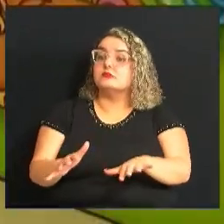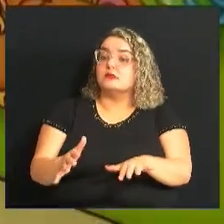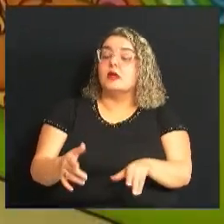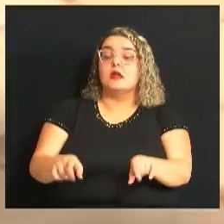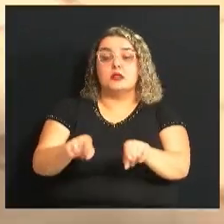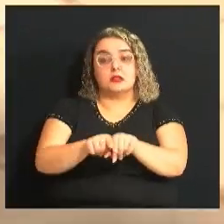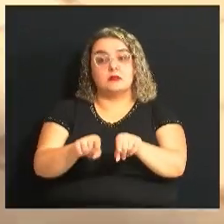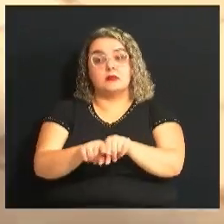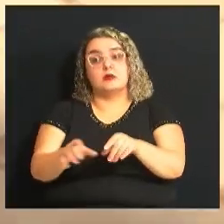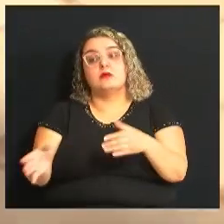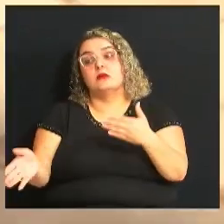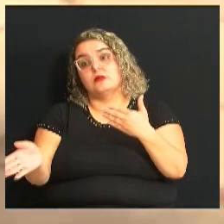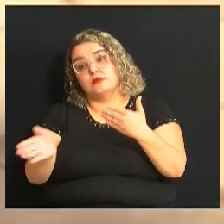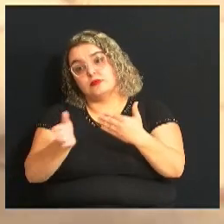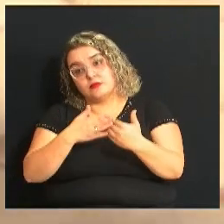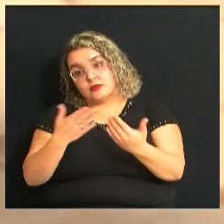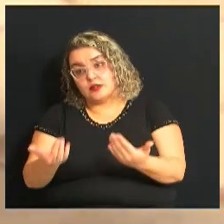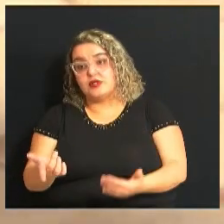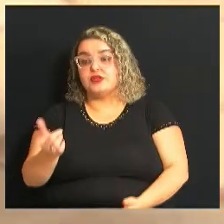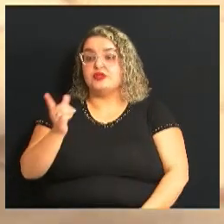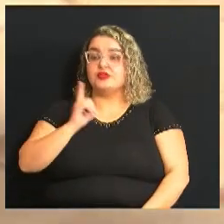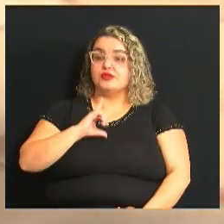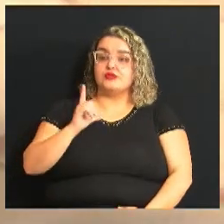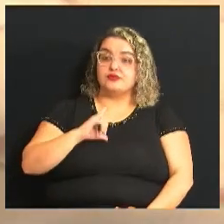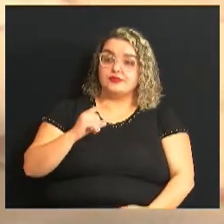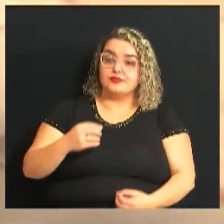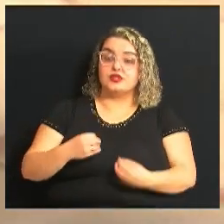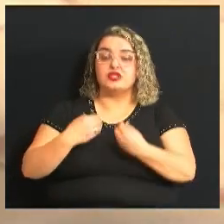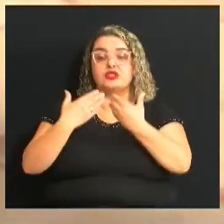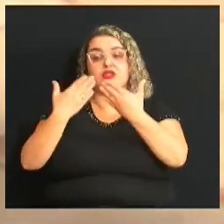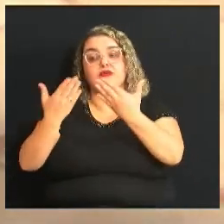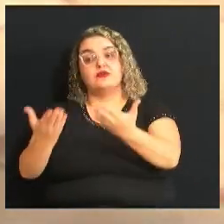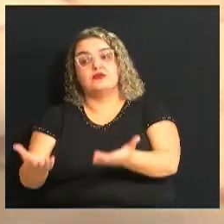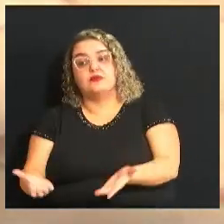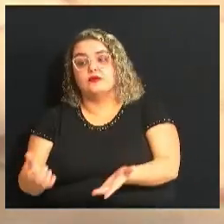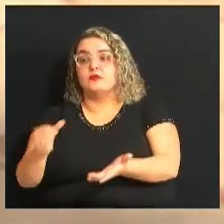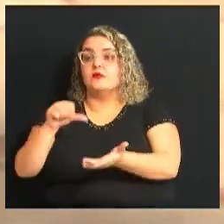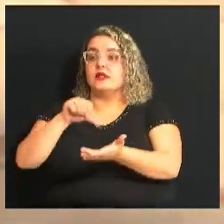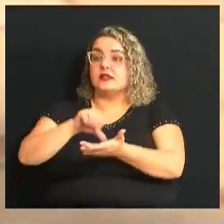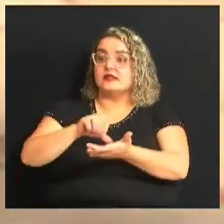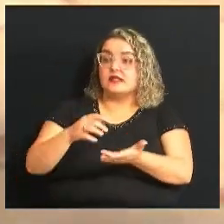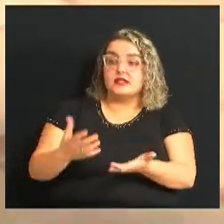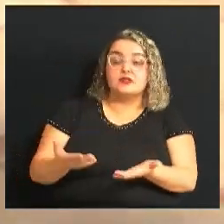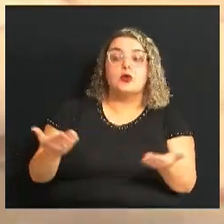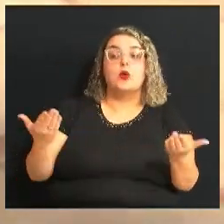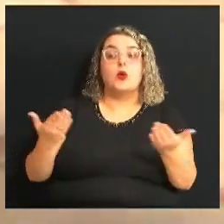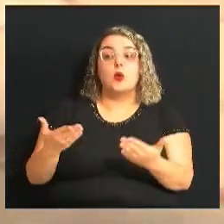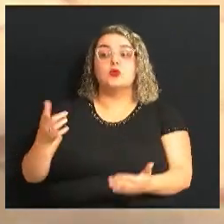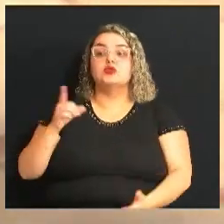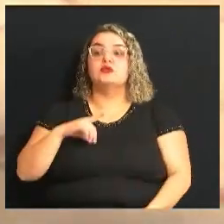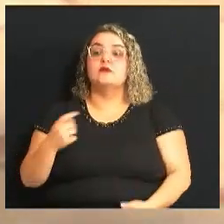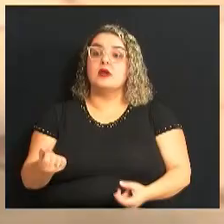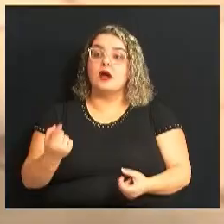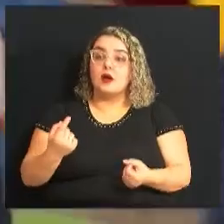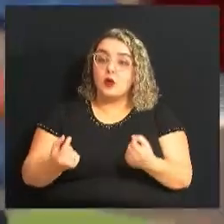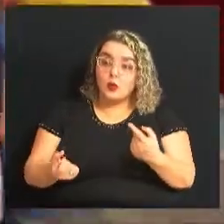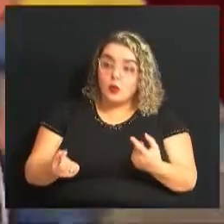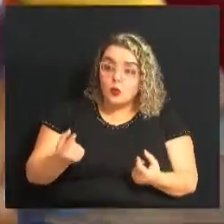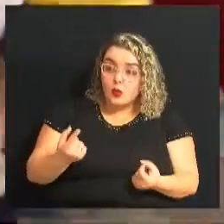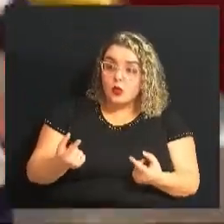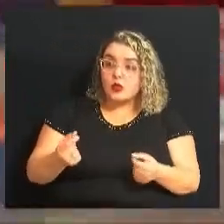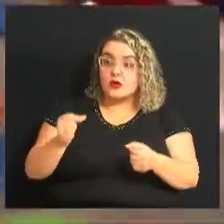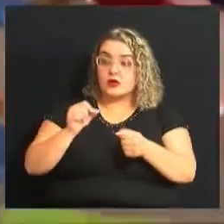ficaram fechadas, tiveram que devolver as suas sedes, né? Hoje a gente teve algumas que a gente fez